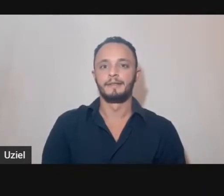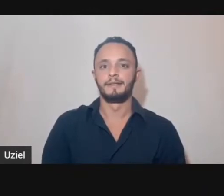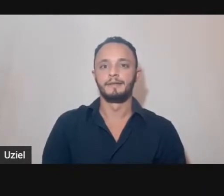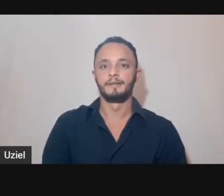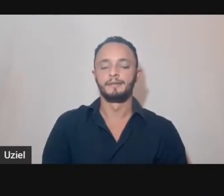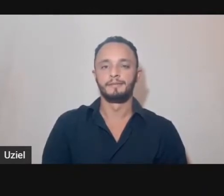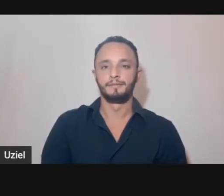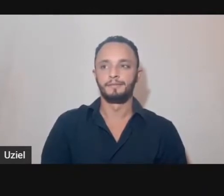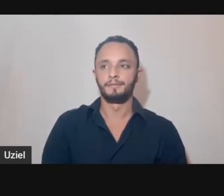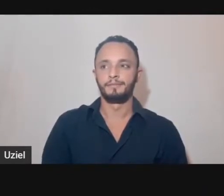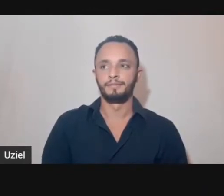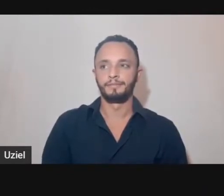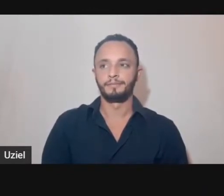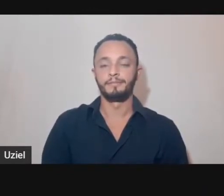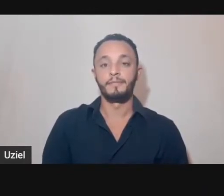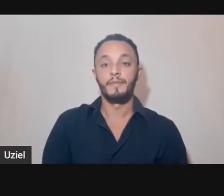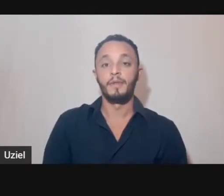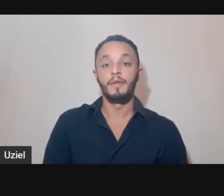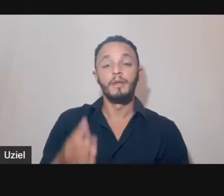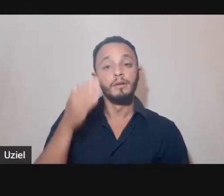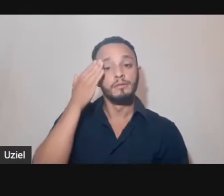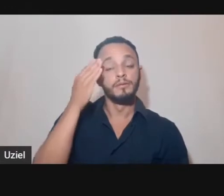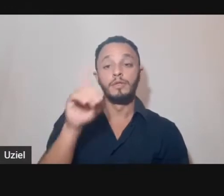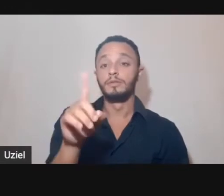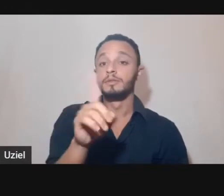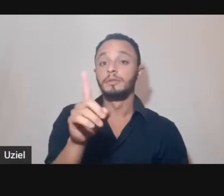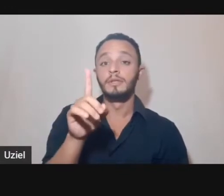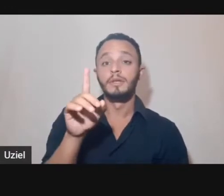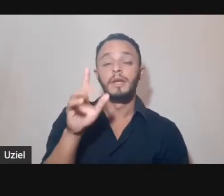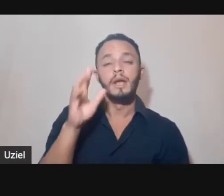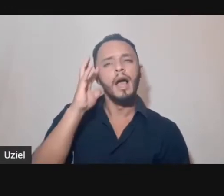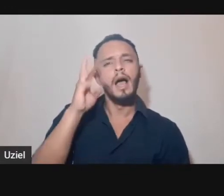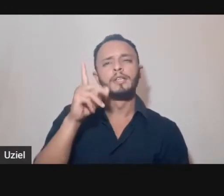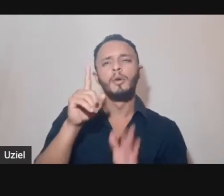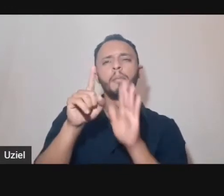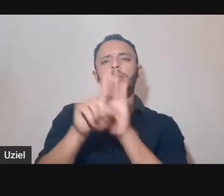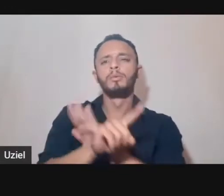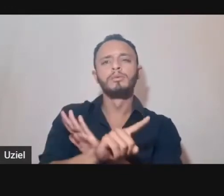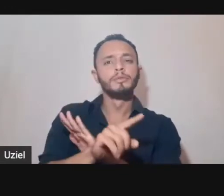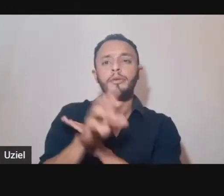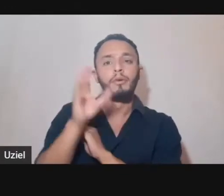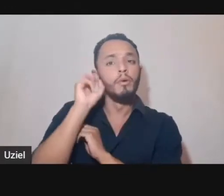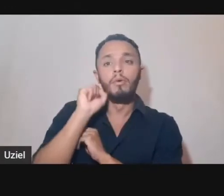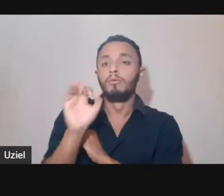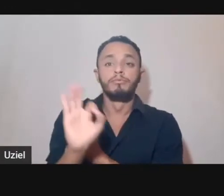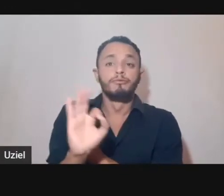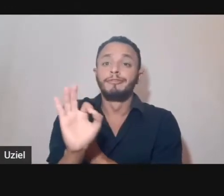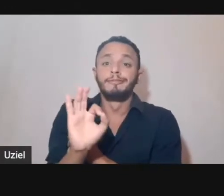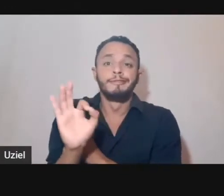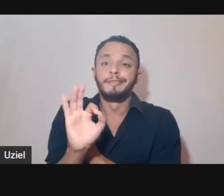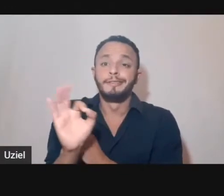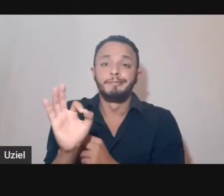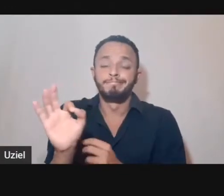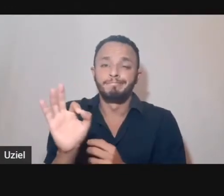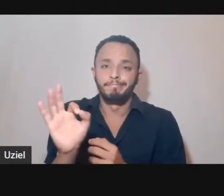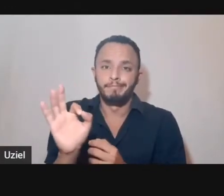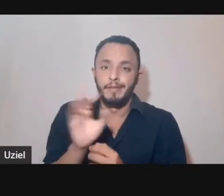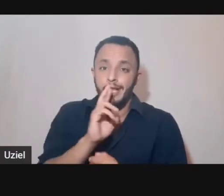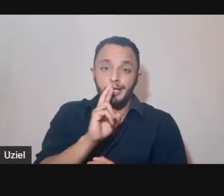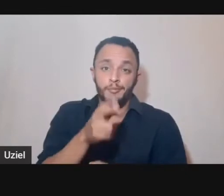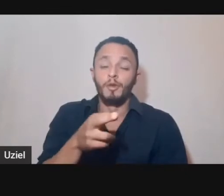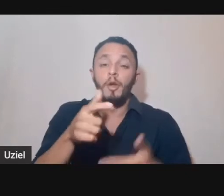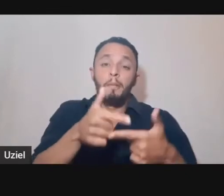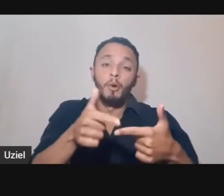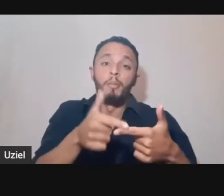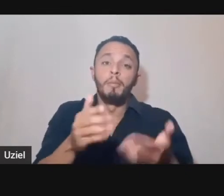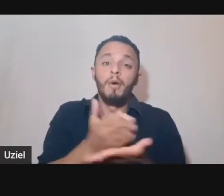Eu não sei, eu acho que a última pergunta, na verdade, a gente nem ouviu. Eu, de onde estou, nem ouvi a resposta dele. A gente já estava com alguns problemas técnicos